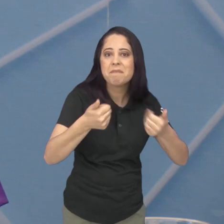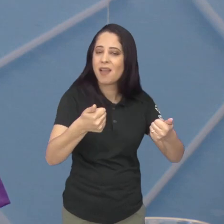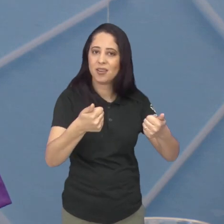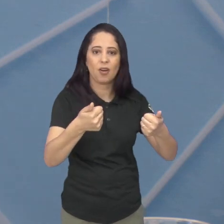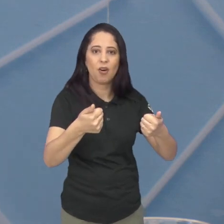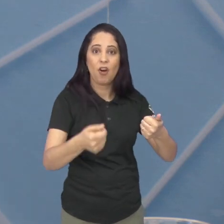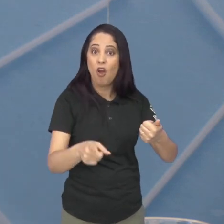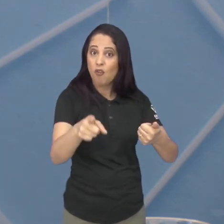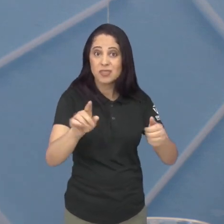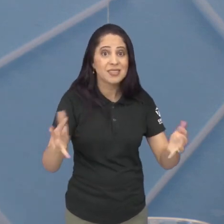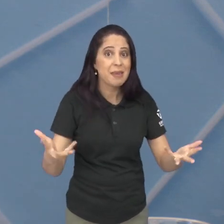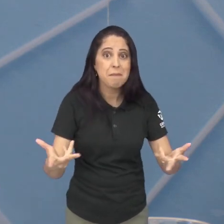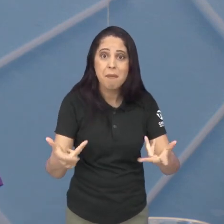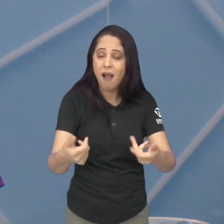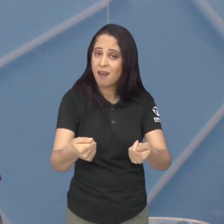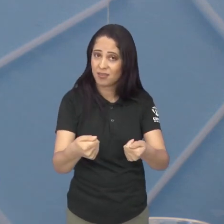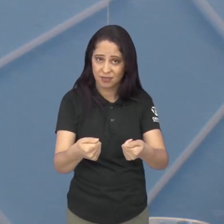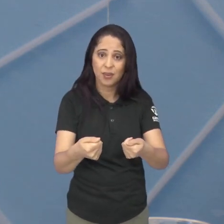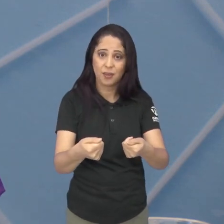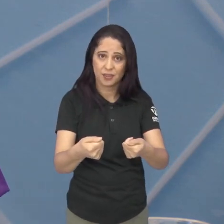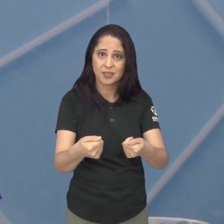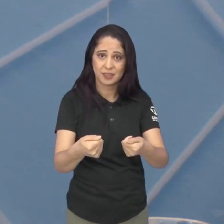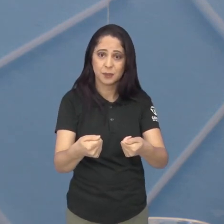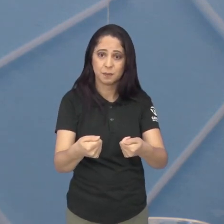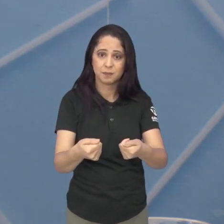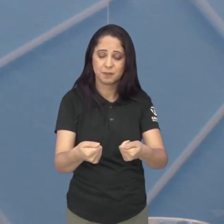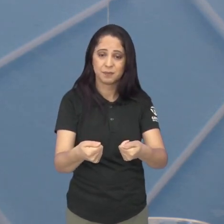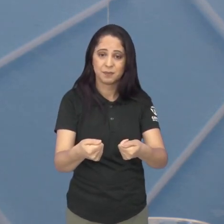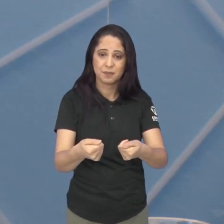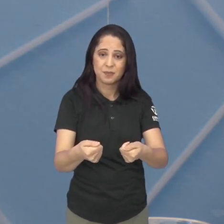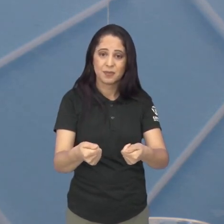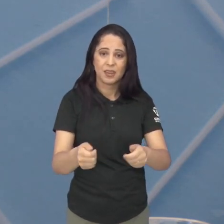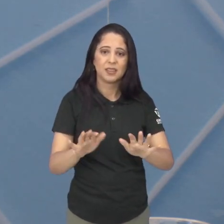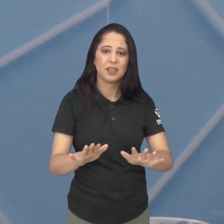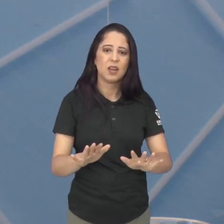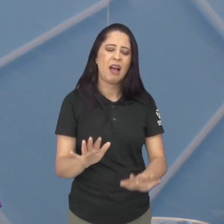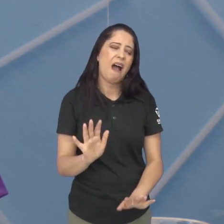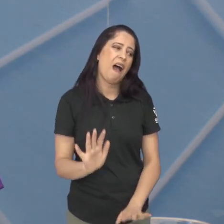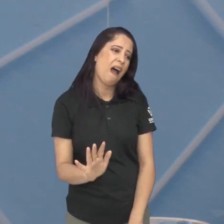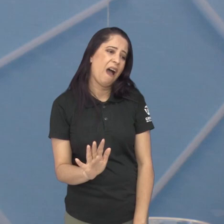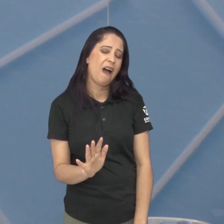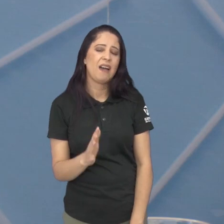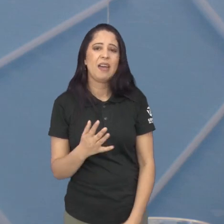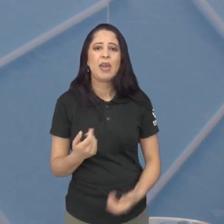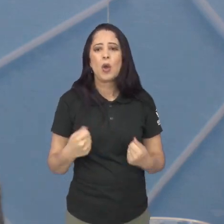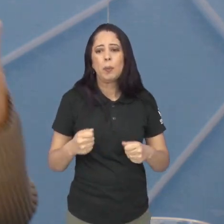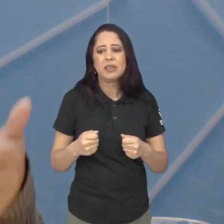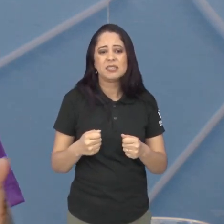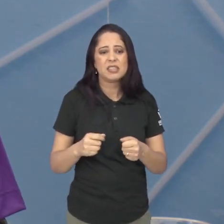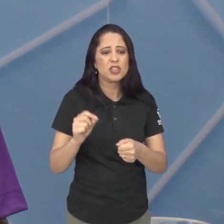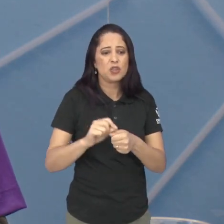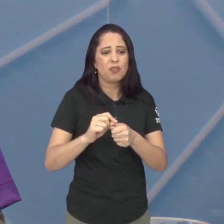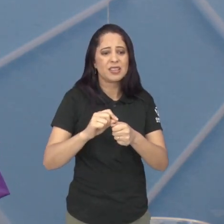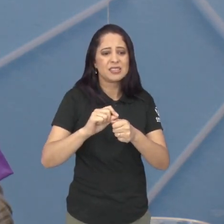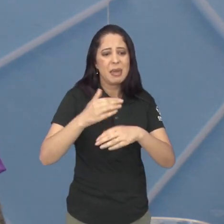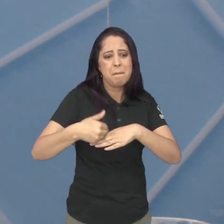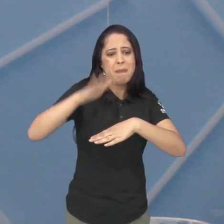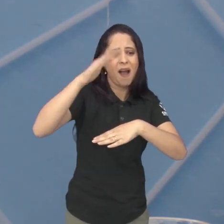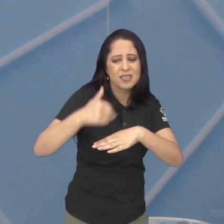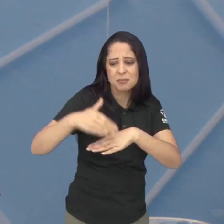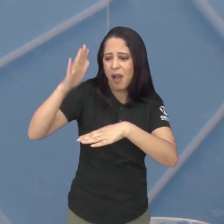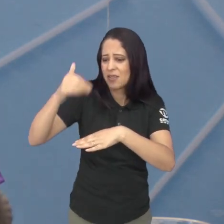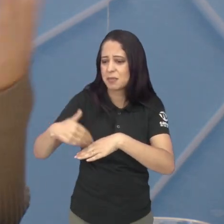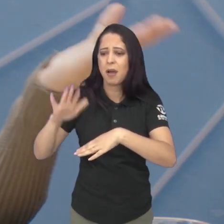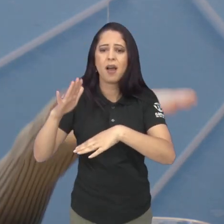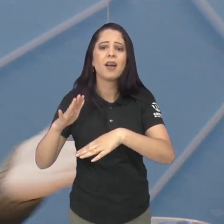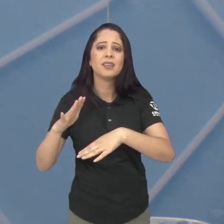ter. E você é incrível por tudo que você faz, né? Então, mas não é suficiente, mas eu poderia estar fazendo mais, mas eu poderia ser